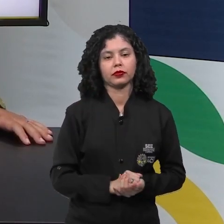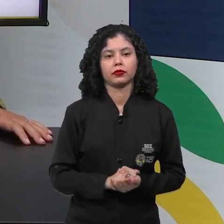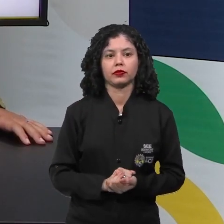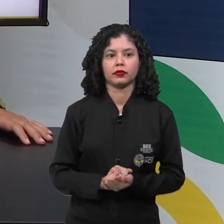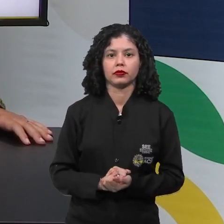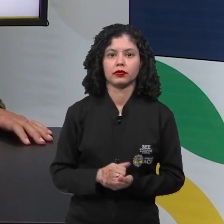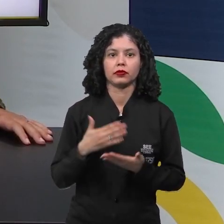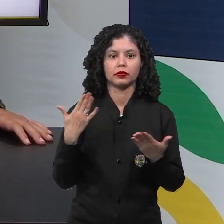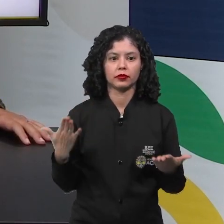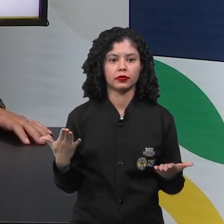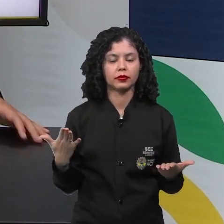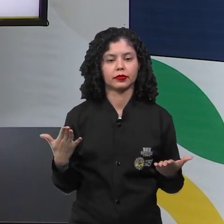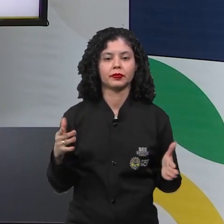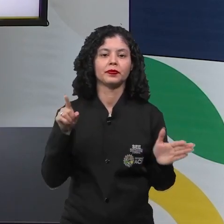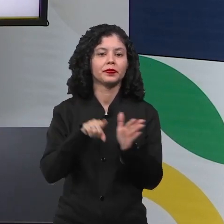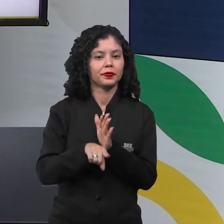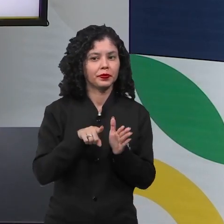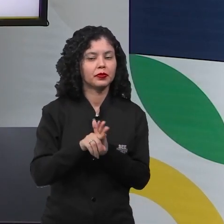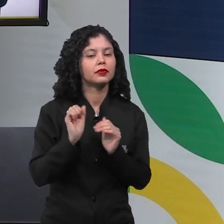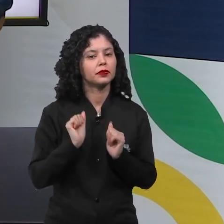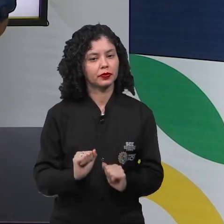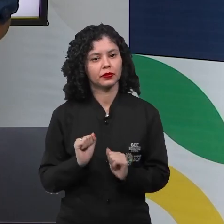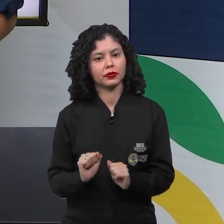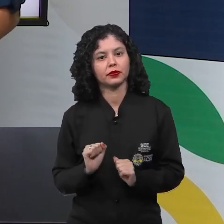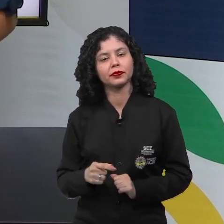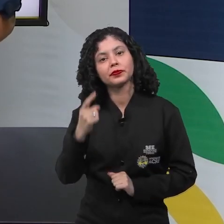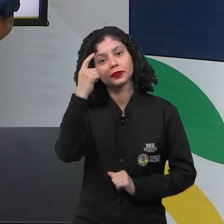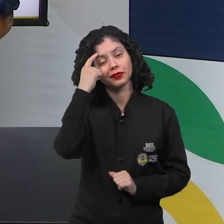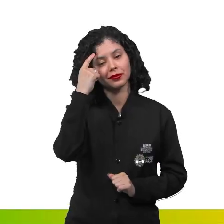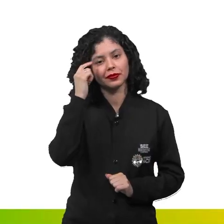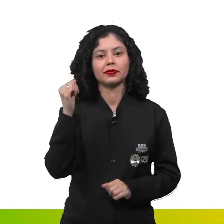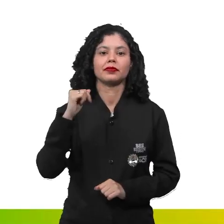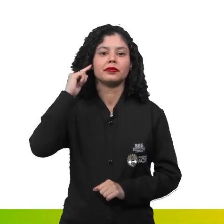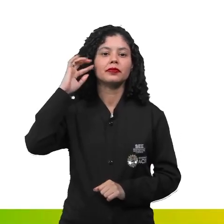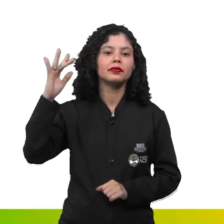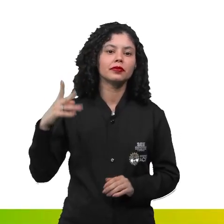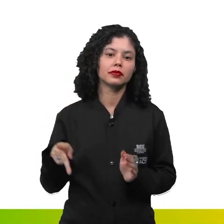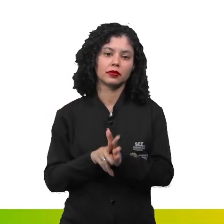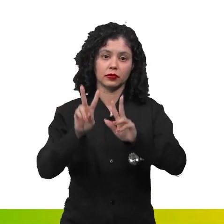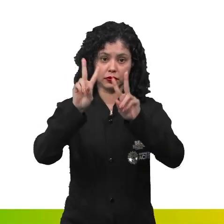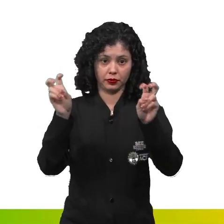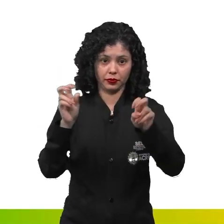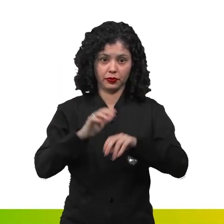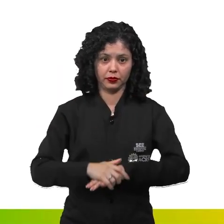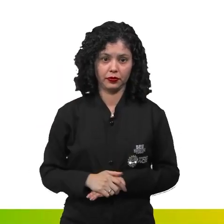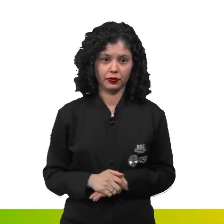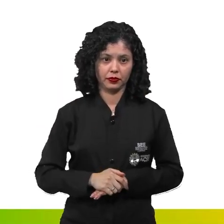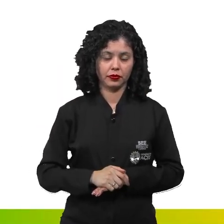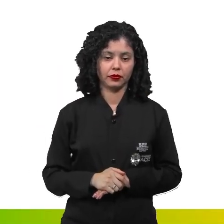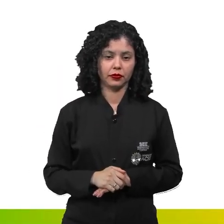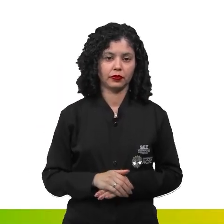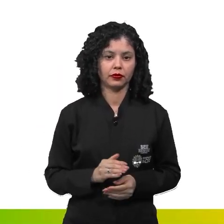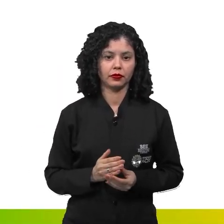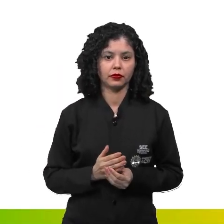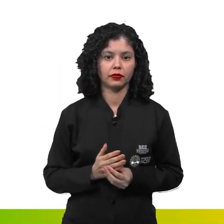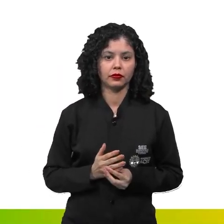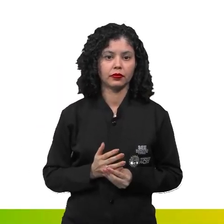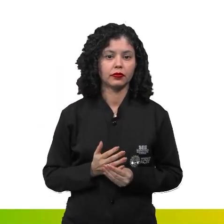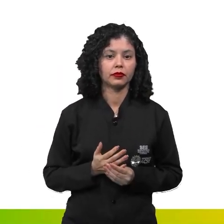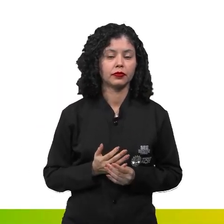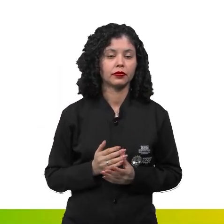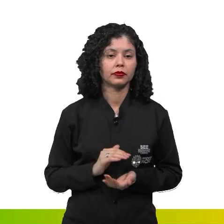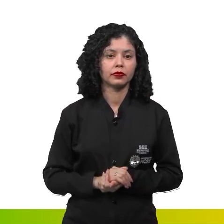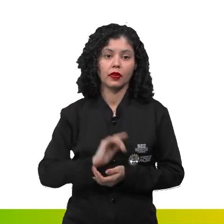servidores? Isso aí é uma coisa que nós podemos pensar, refletir sobre. E vamos